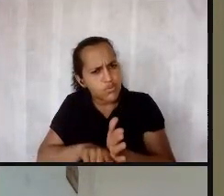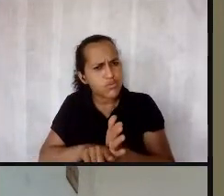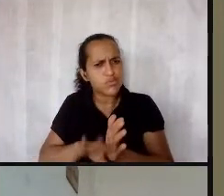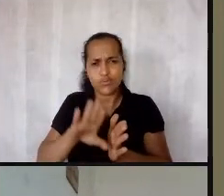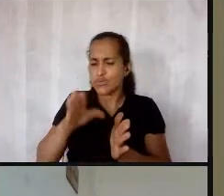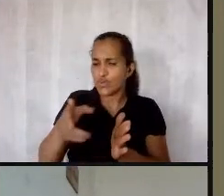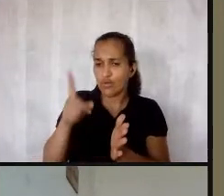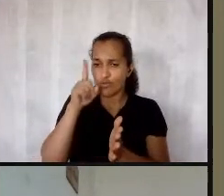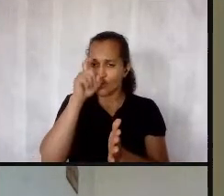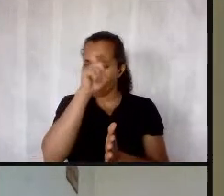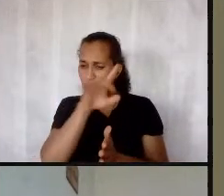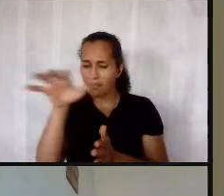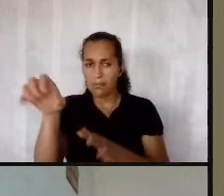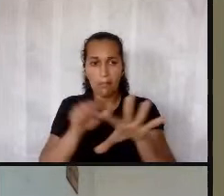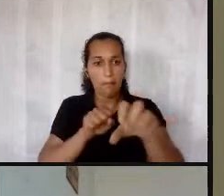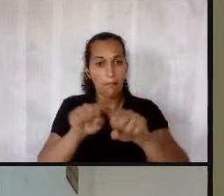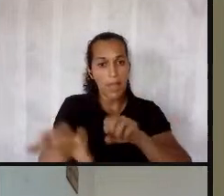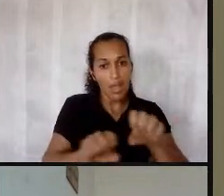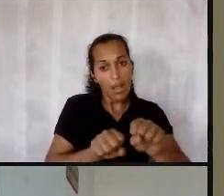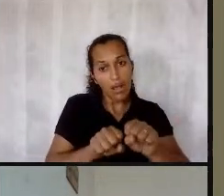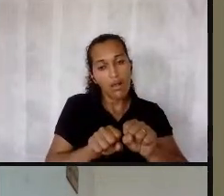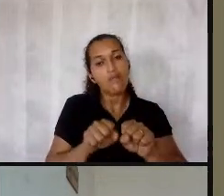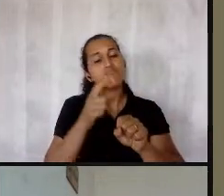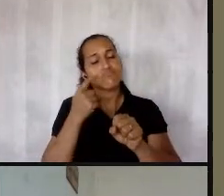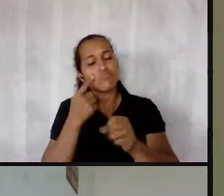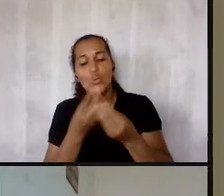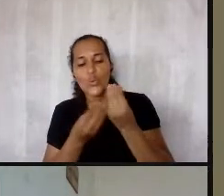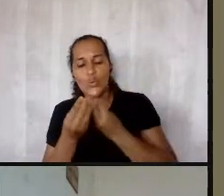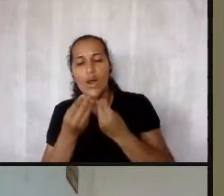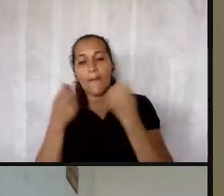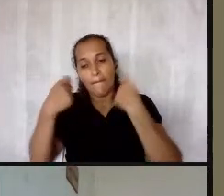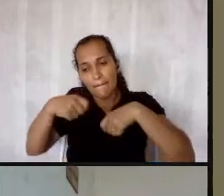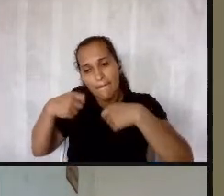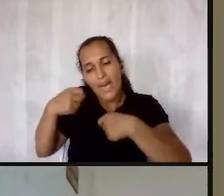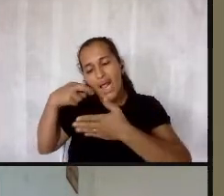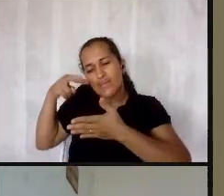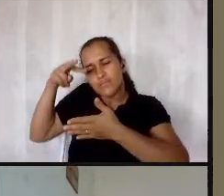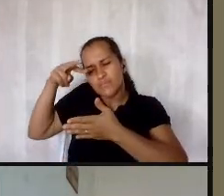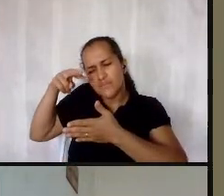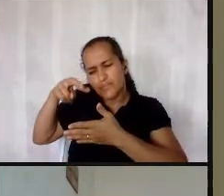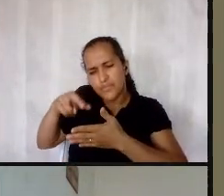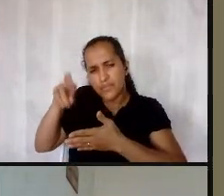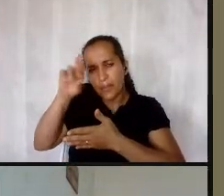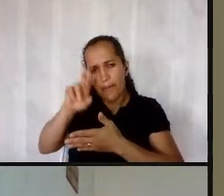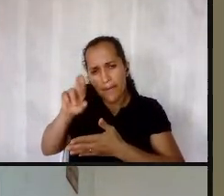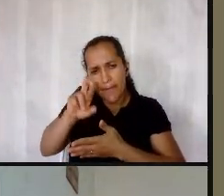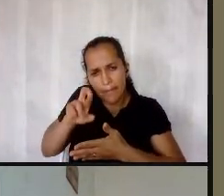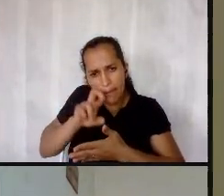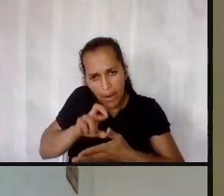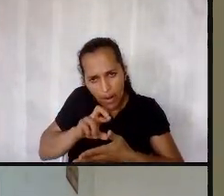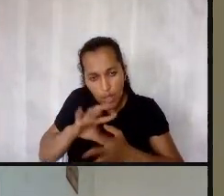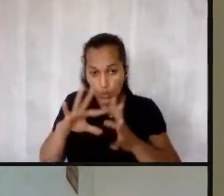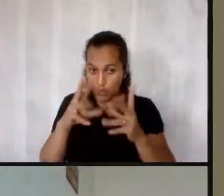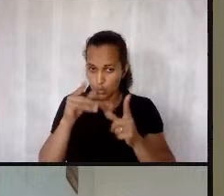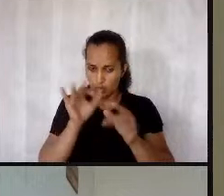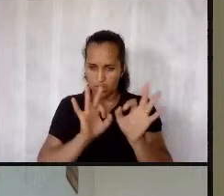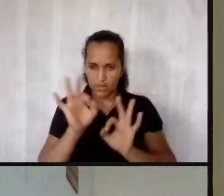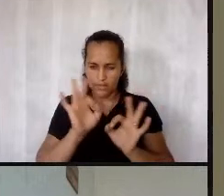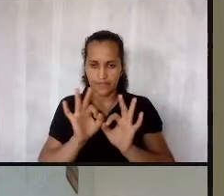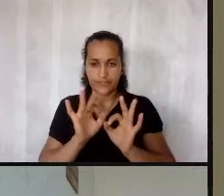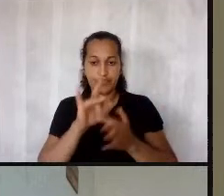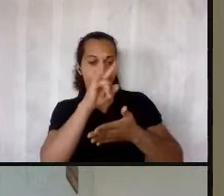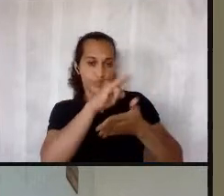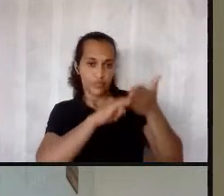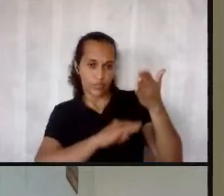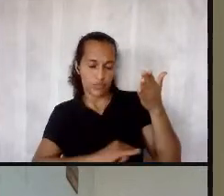coletar, então, achei por bem analisar todos esses planos. Os documentos da instituição, eles